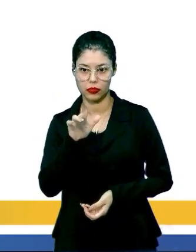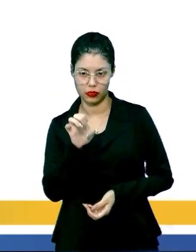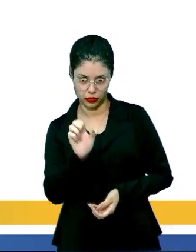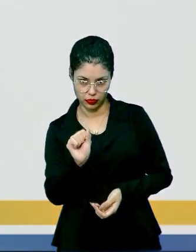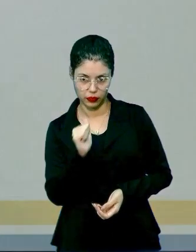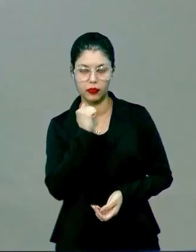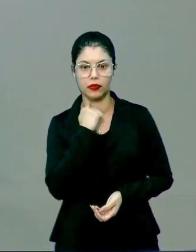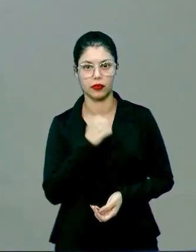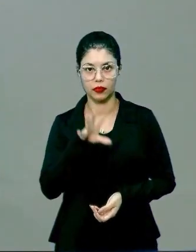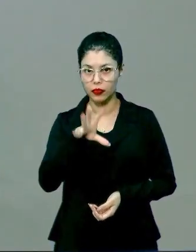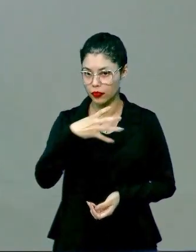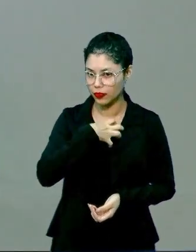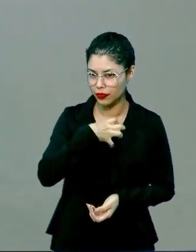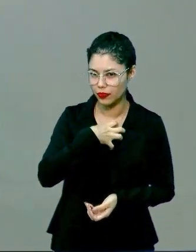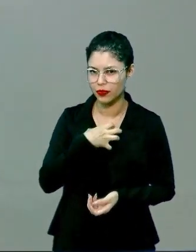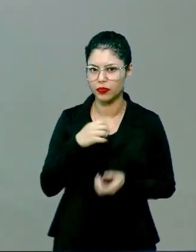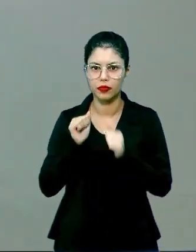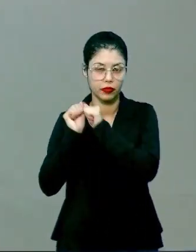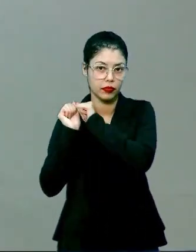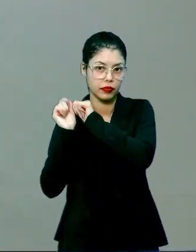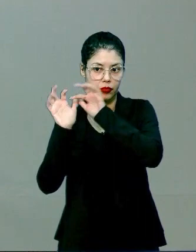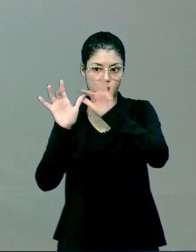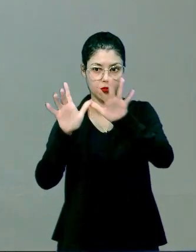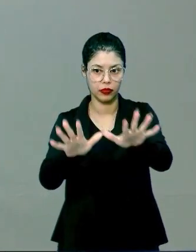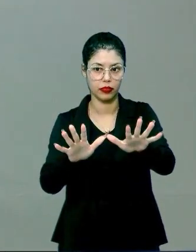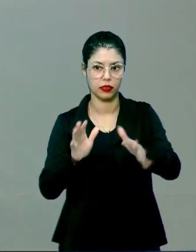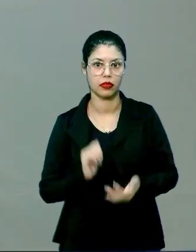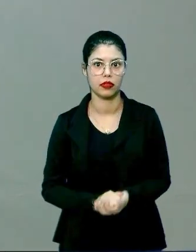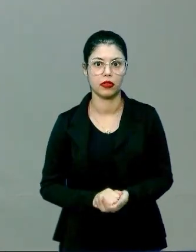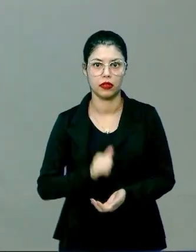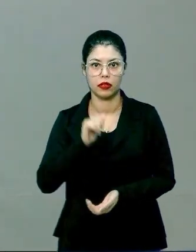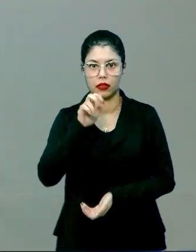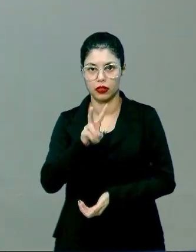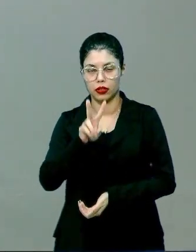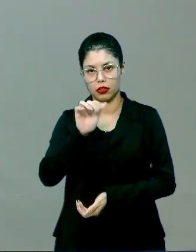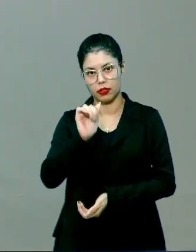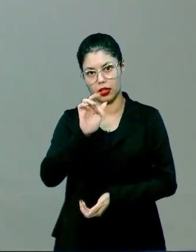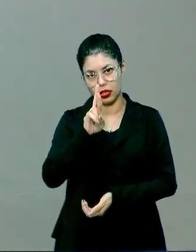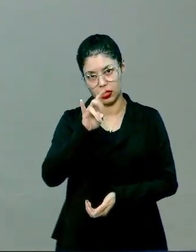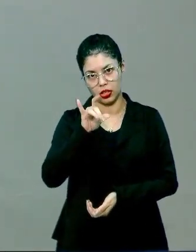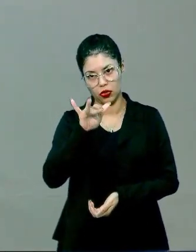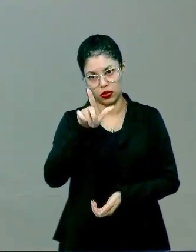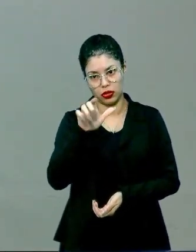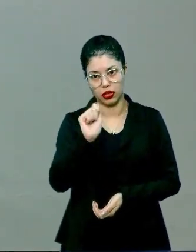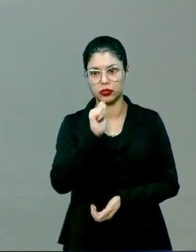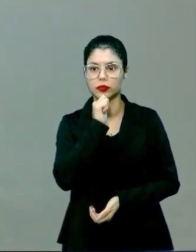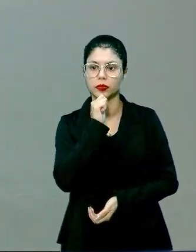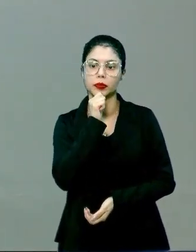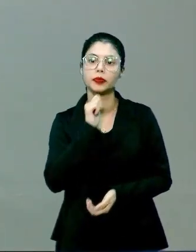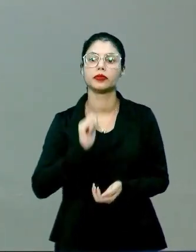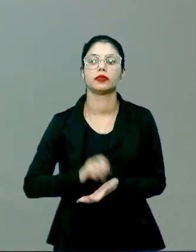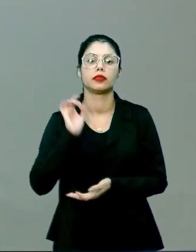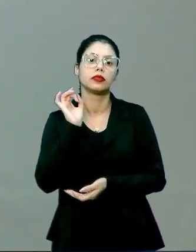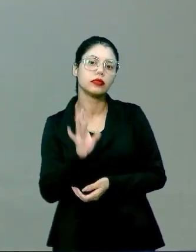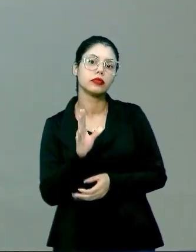né, porque nesse momento estava se espalhando uma doença muito grave, que era a varíola. né? E aí a varíola, só que por trás